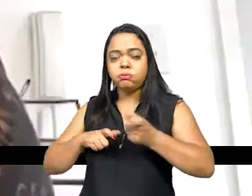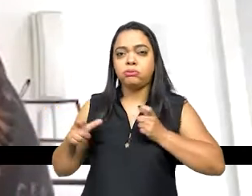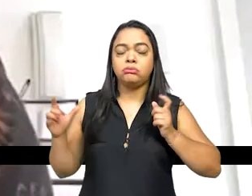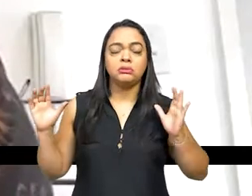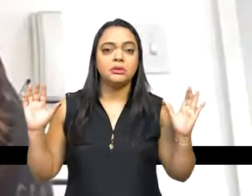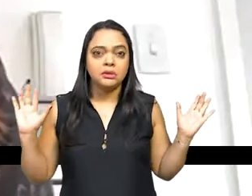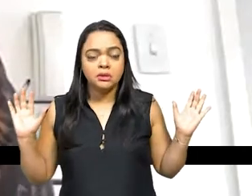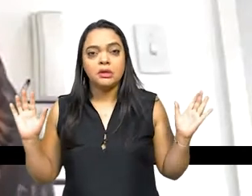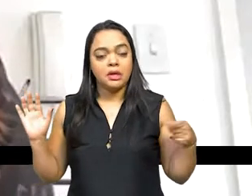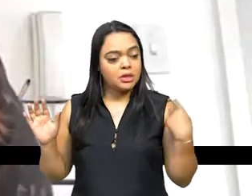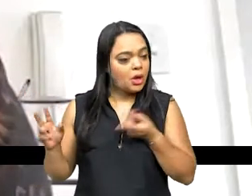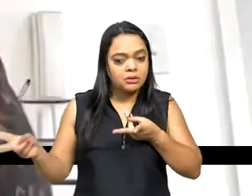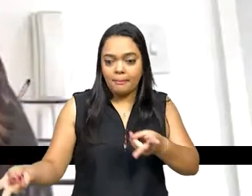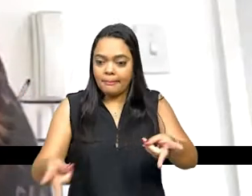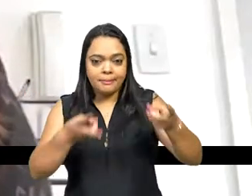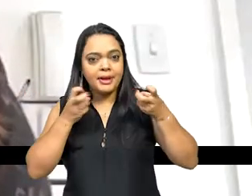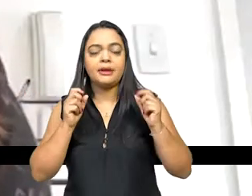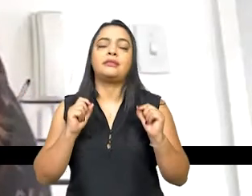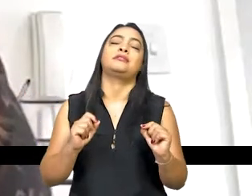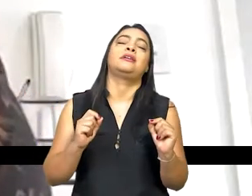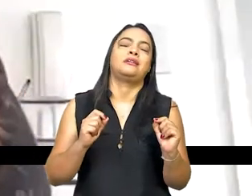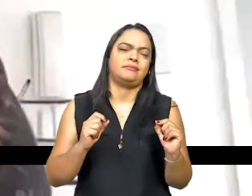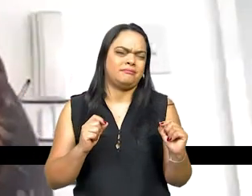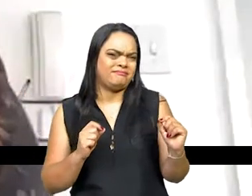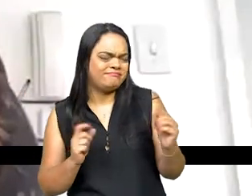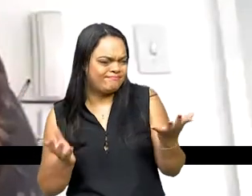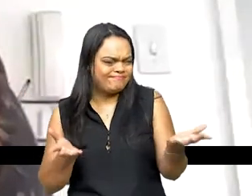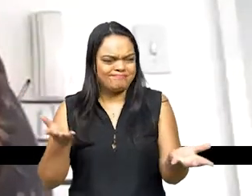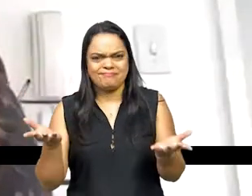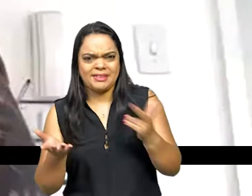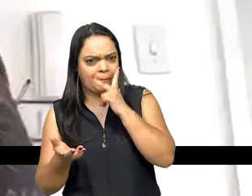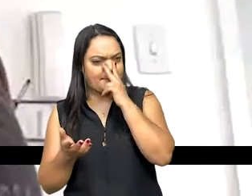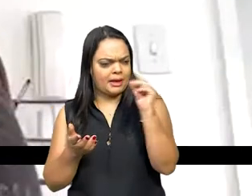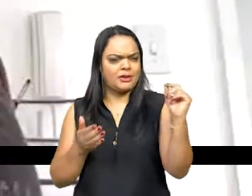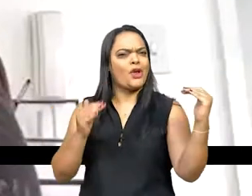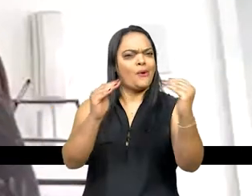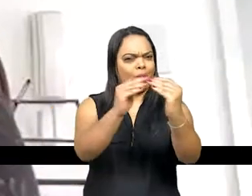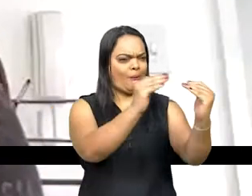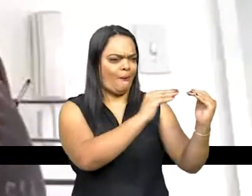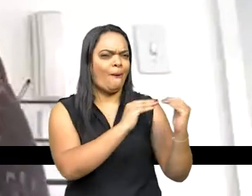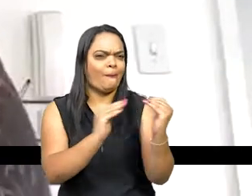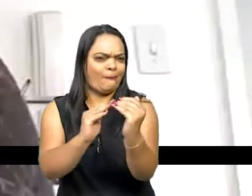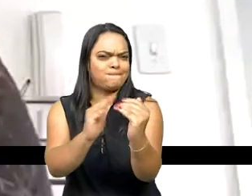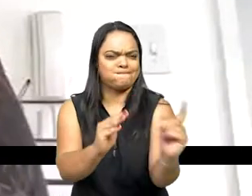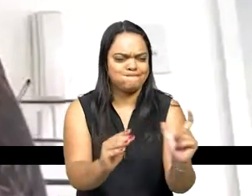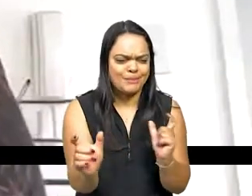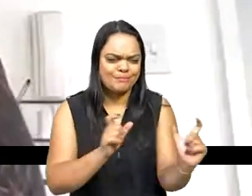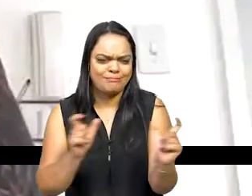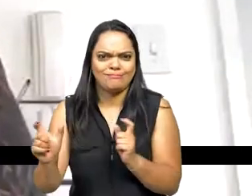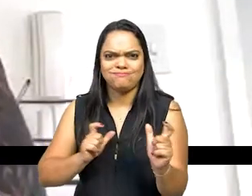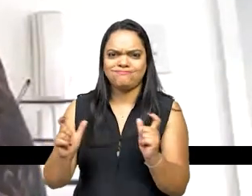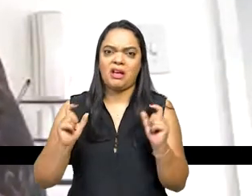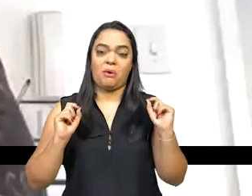ataques, a gente percebia que tinha algo coordenado ali, né? E